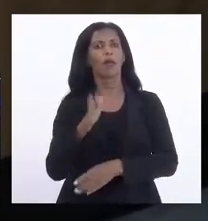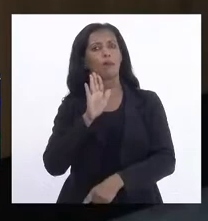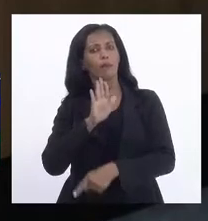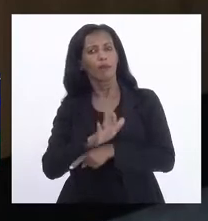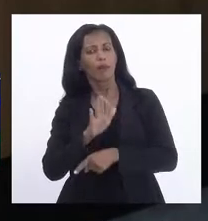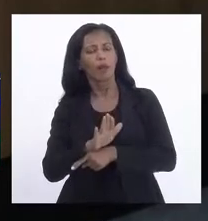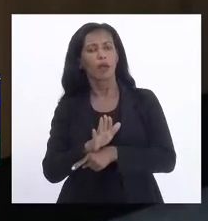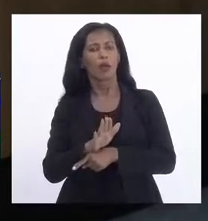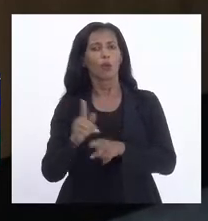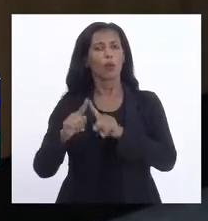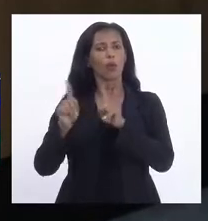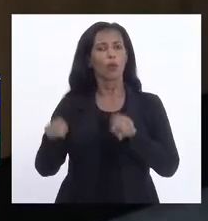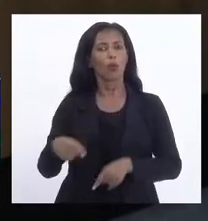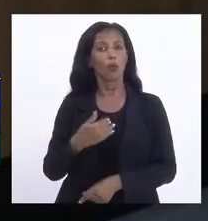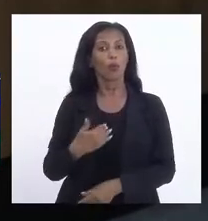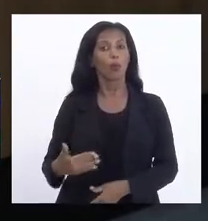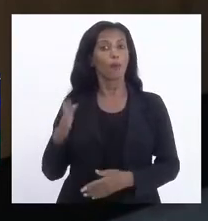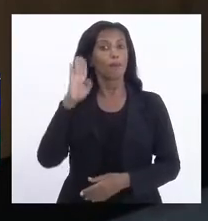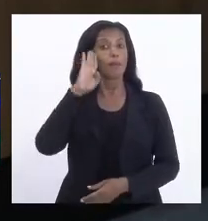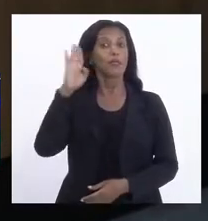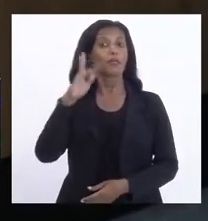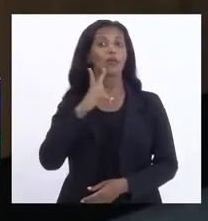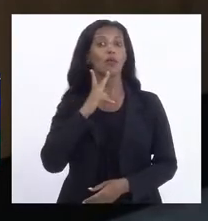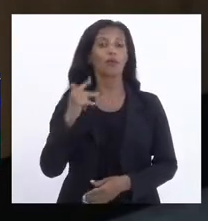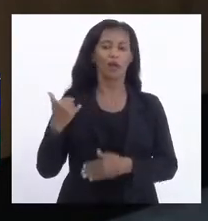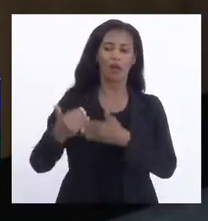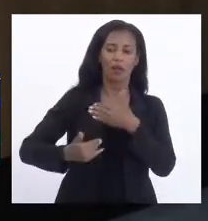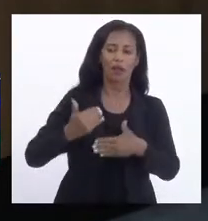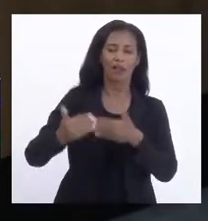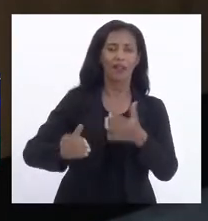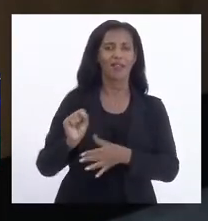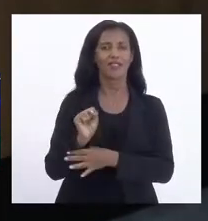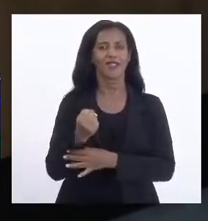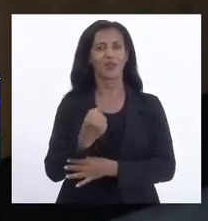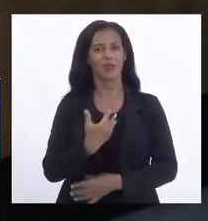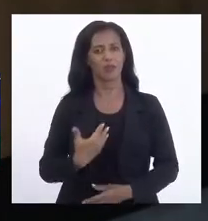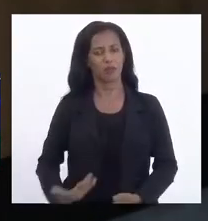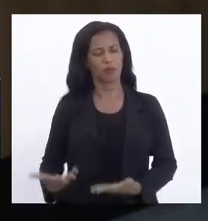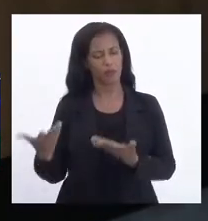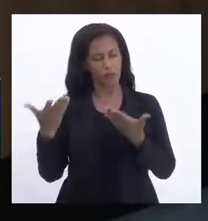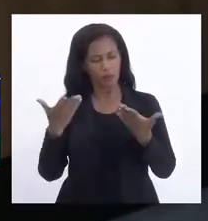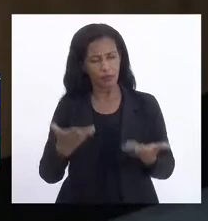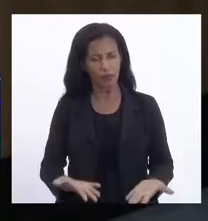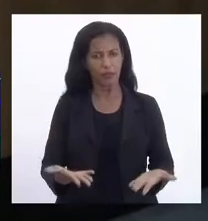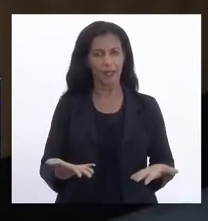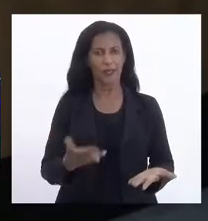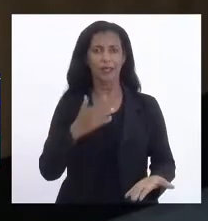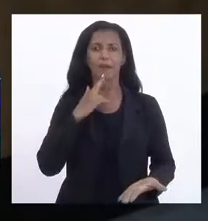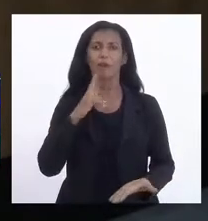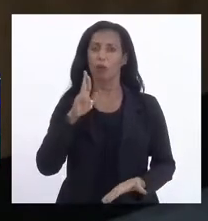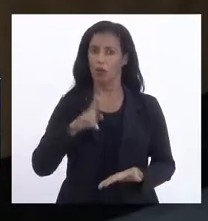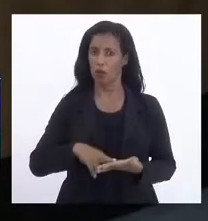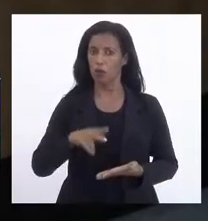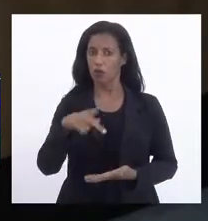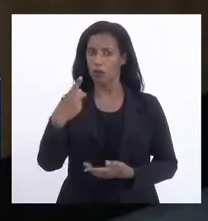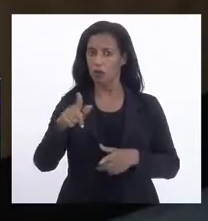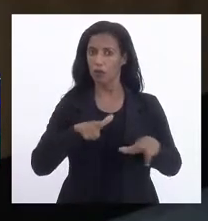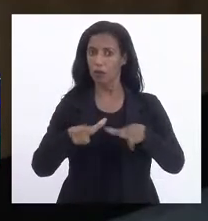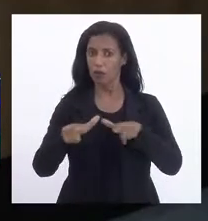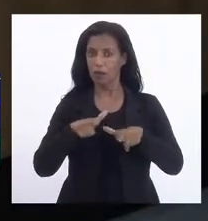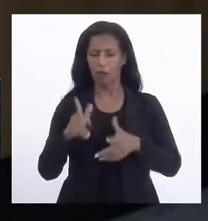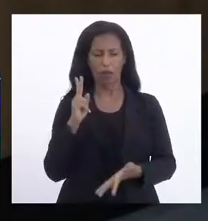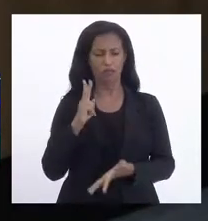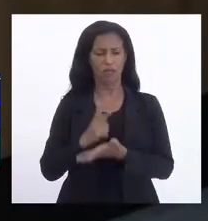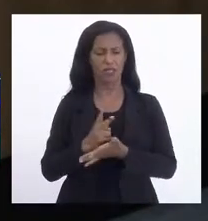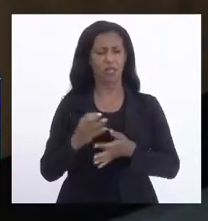público, principalmente quando se refere às carreiras relacionadas à segurança pública. Então fica aqui o meu reconhecimento do trabalho de Vossa Excelência, sempre